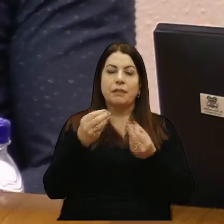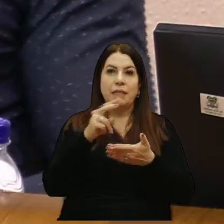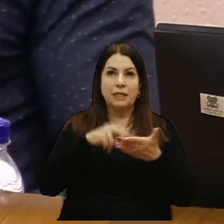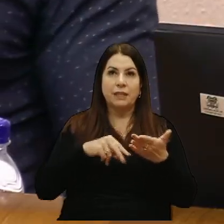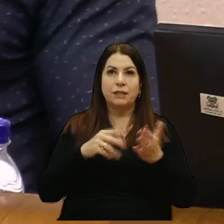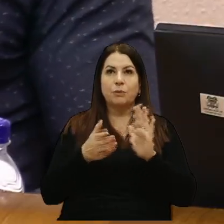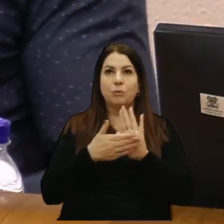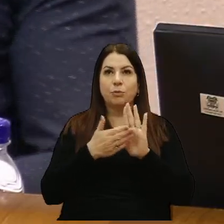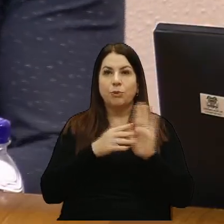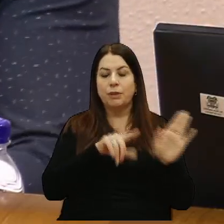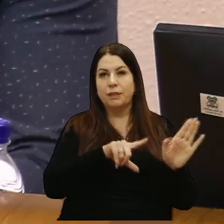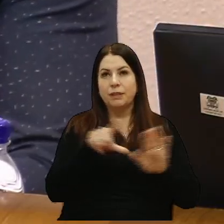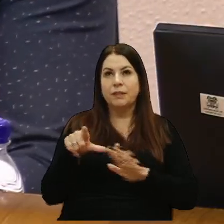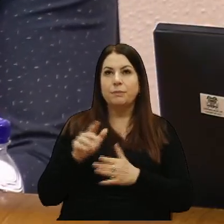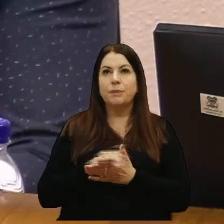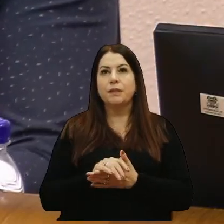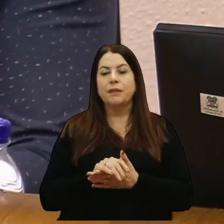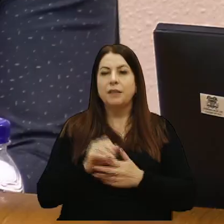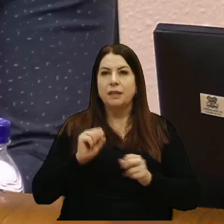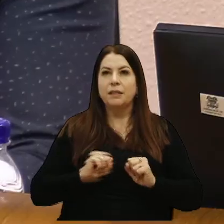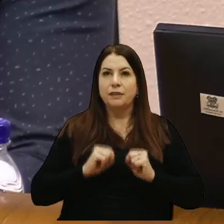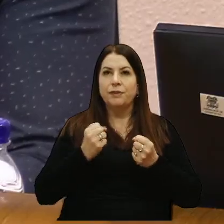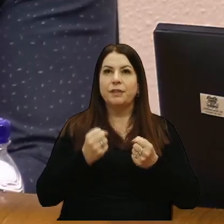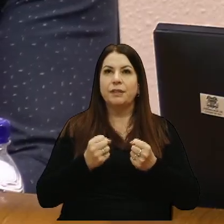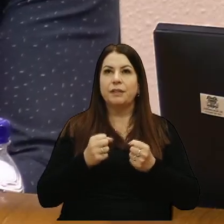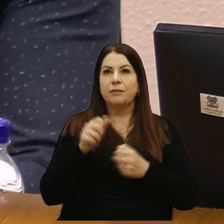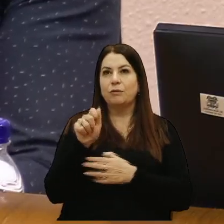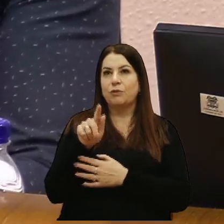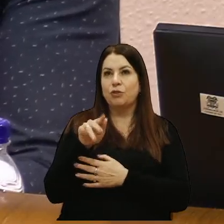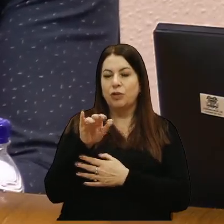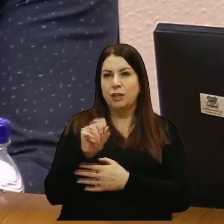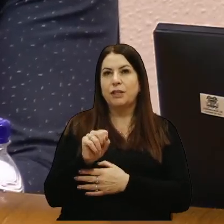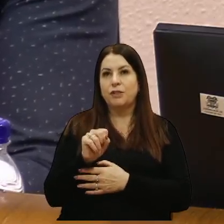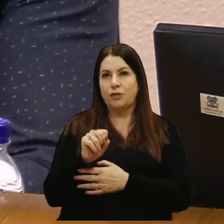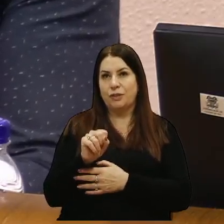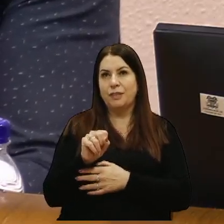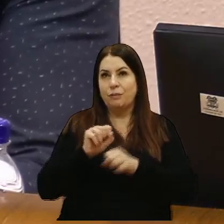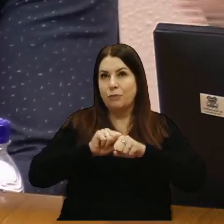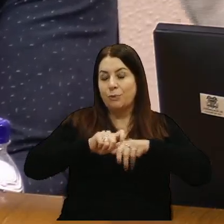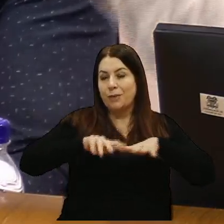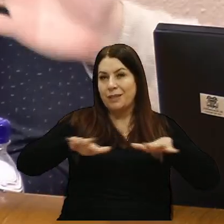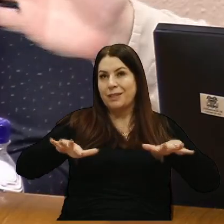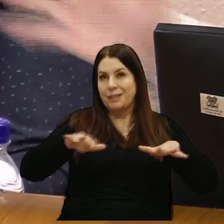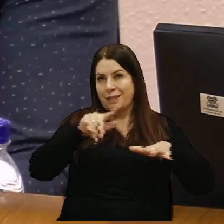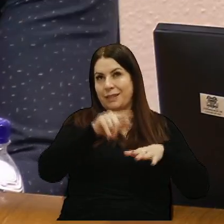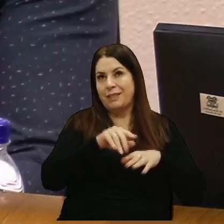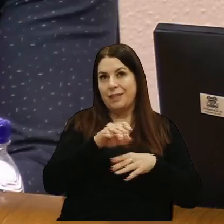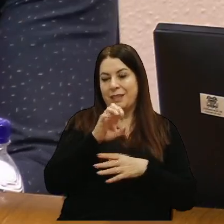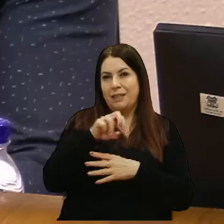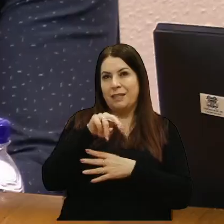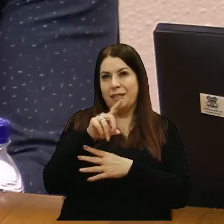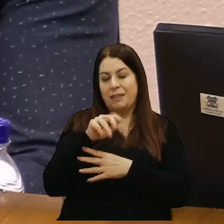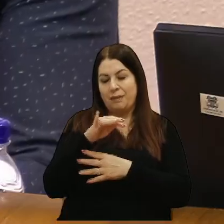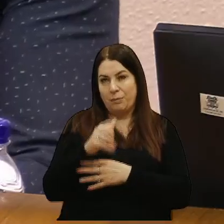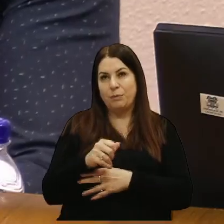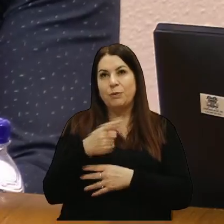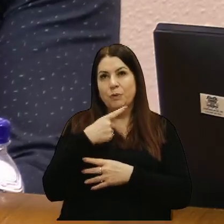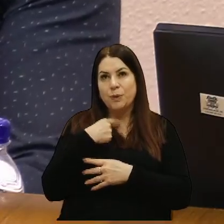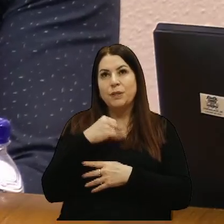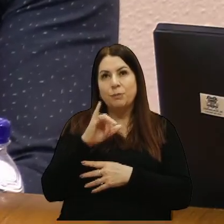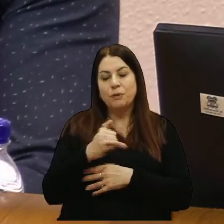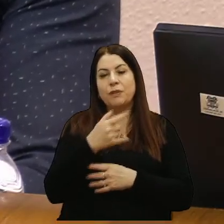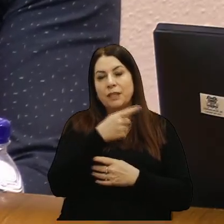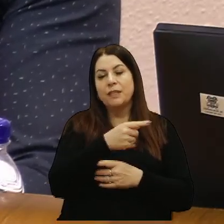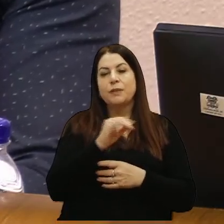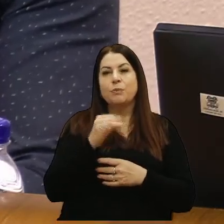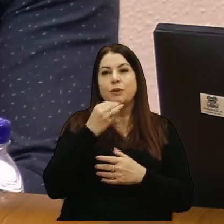a semana em defesa dos agentes comunitários de saúde e dos agentes de endemia, que era um projeto deles aqui. Então, eu gostaria de aproveitar